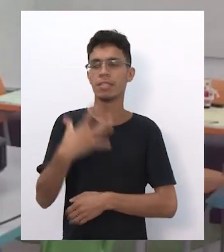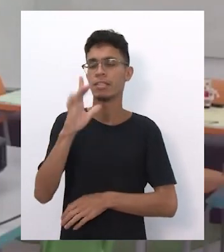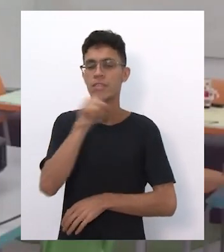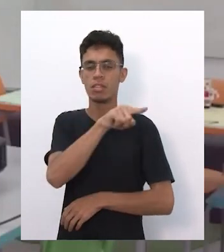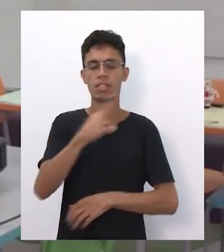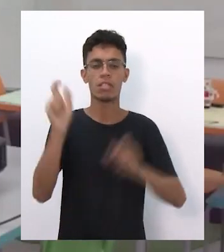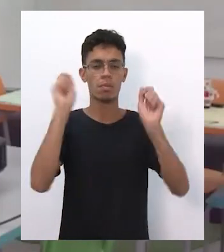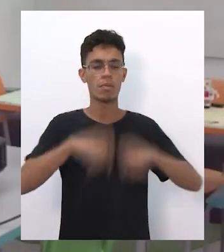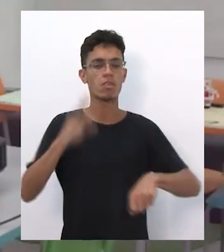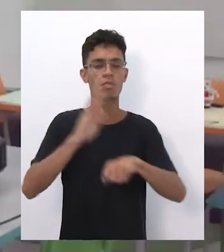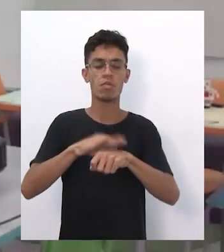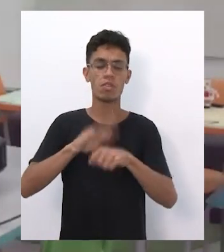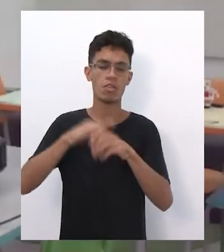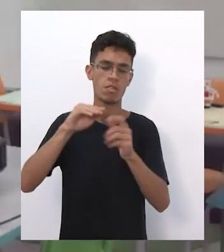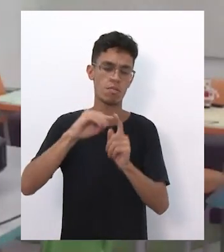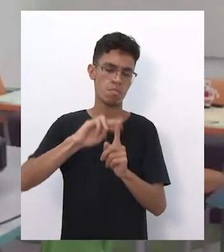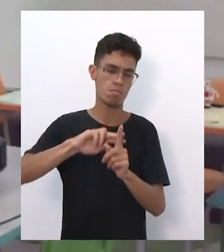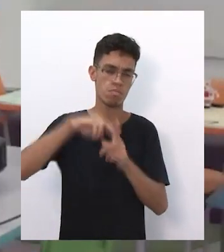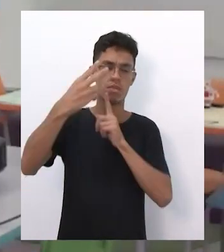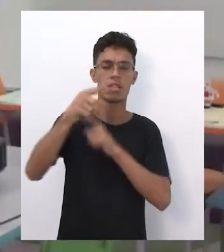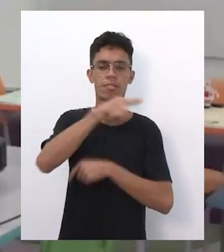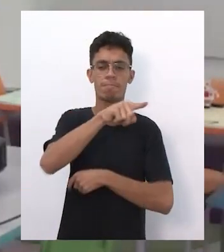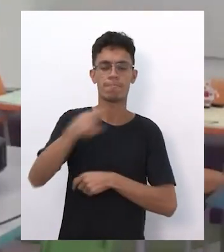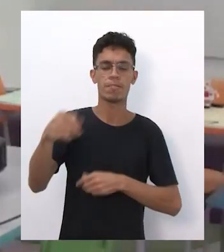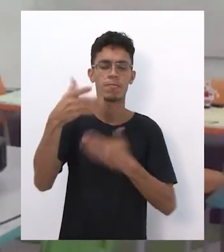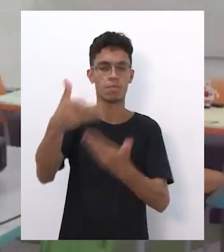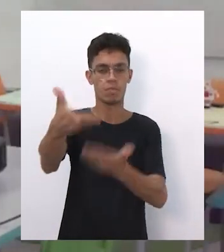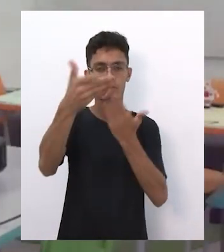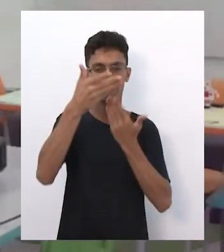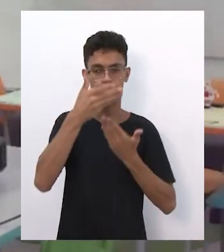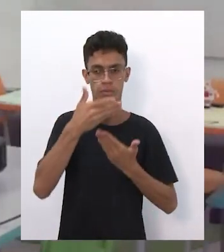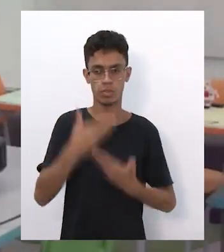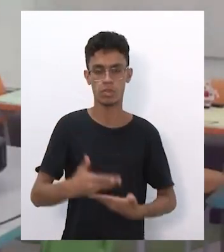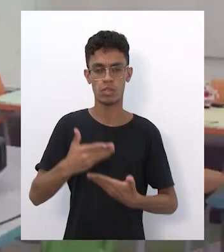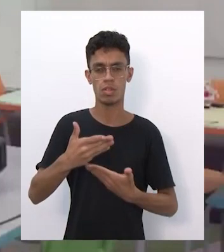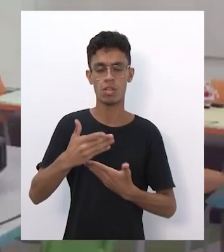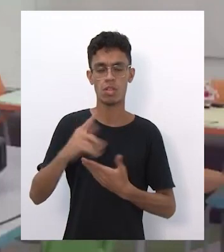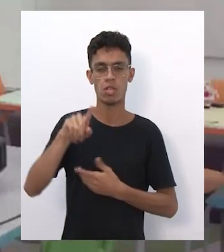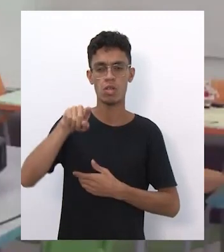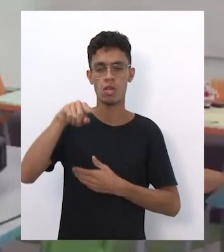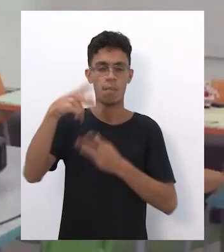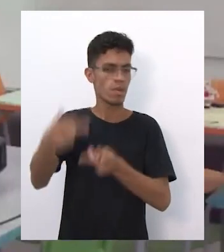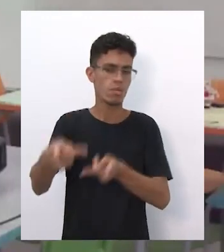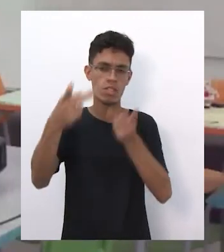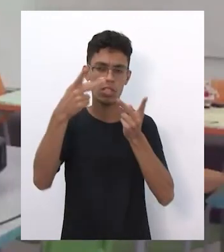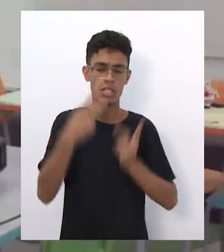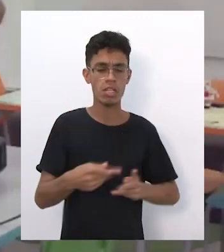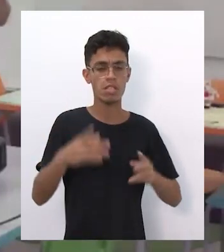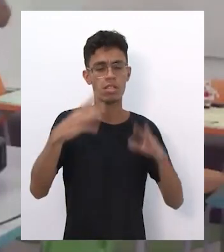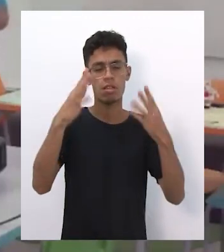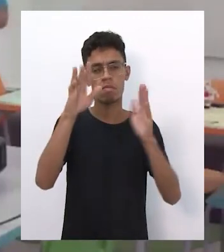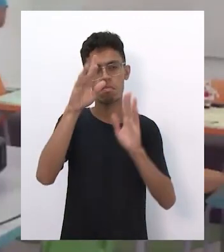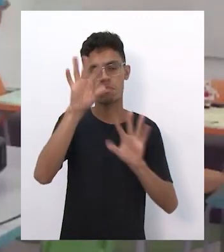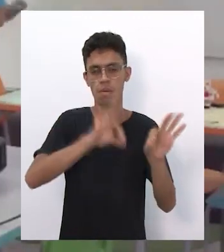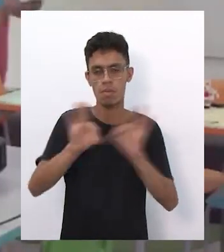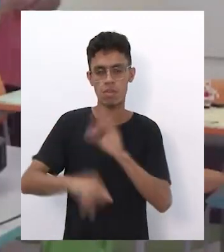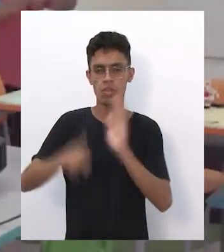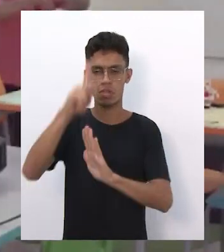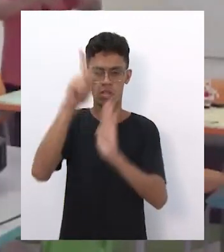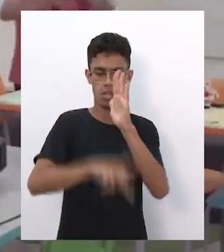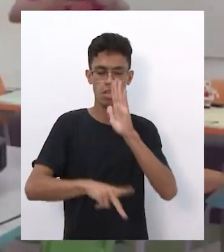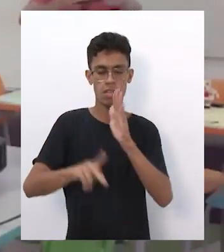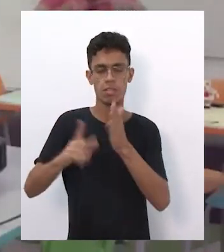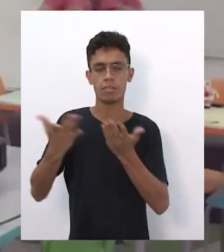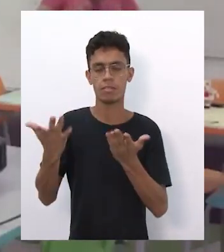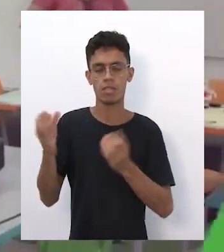fazer muito mais. E fica aqui em aberto convite para outras visitas, projetos e novas